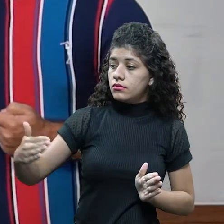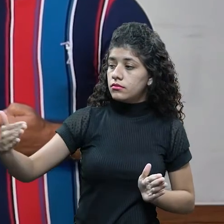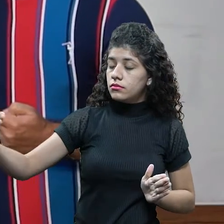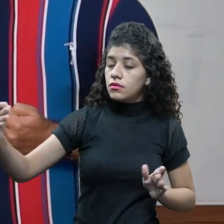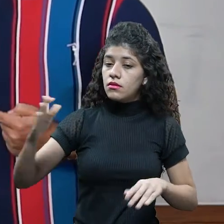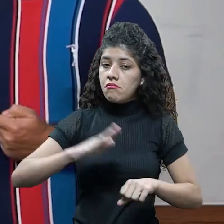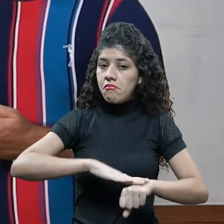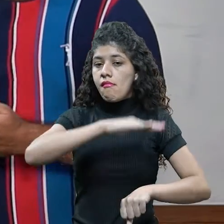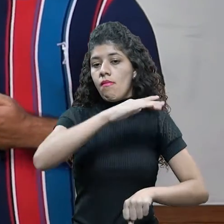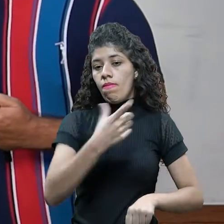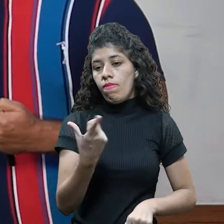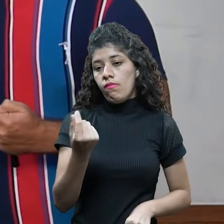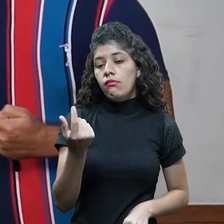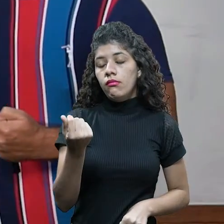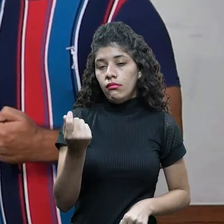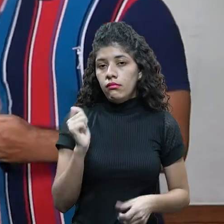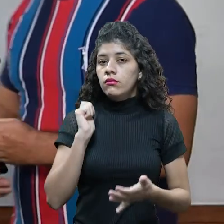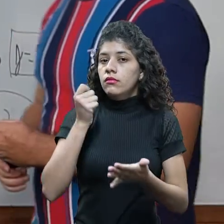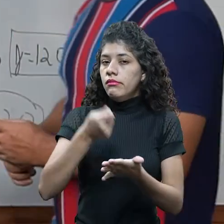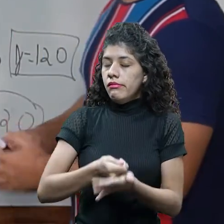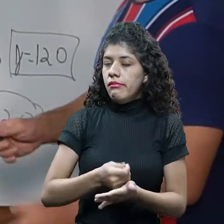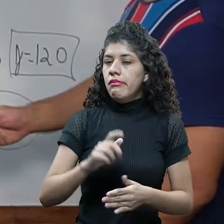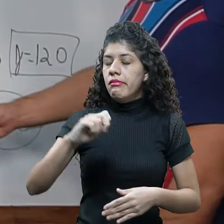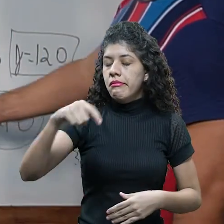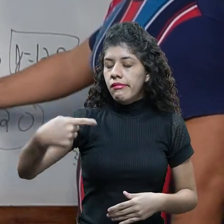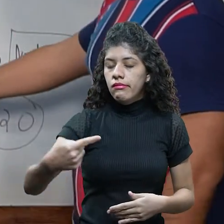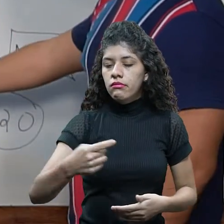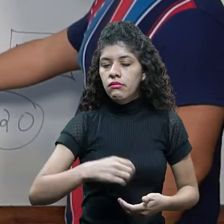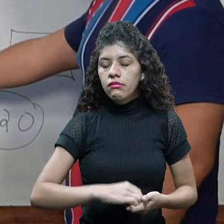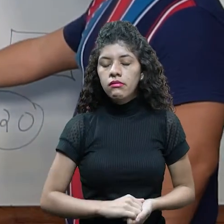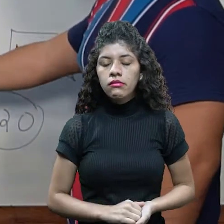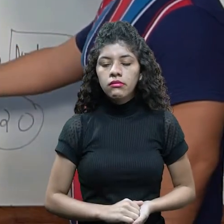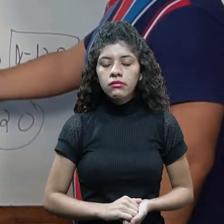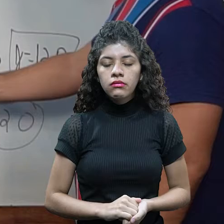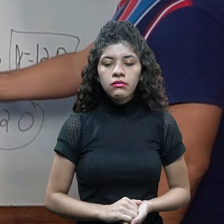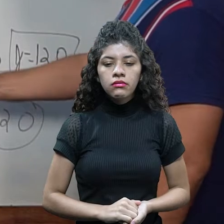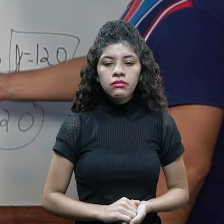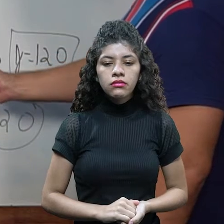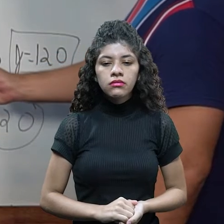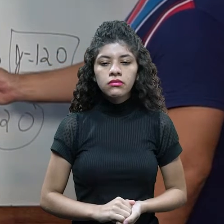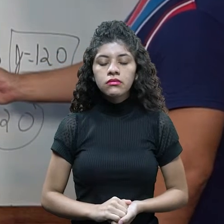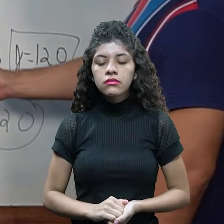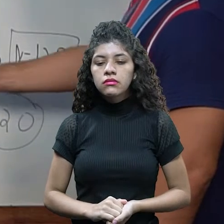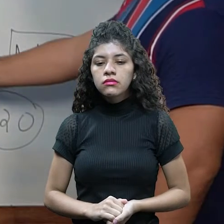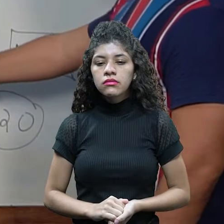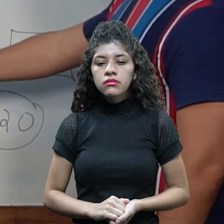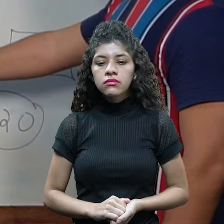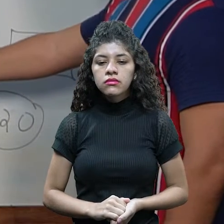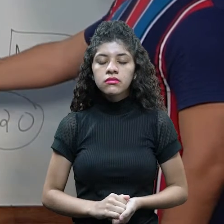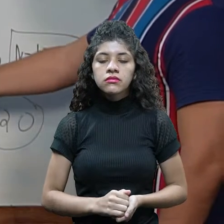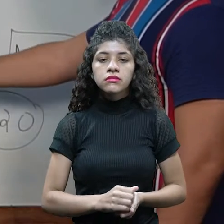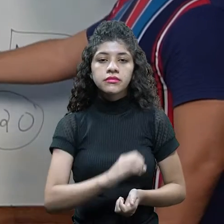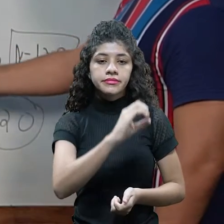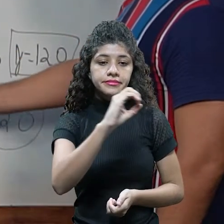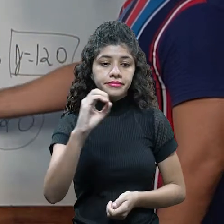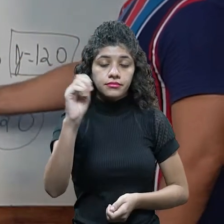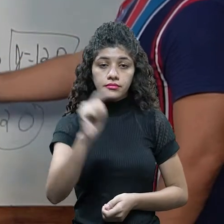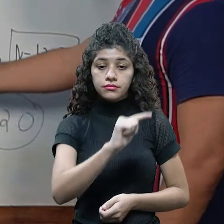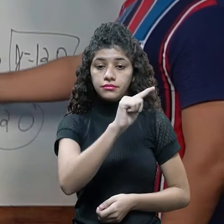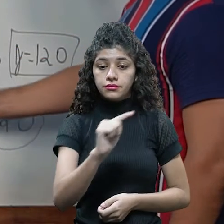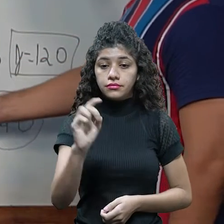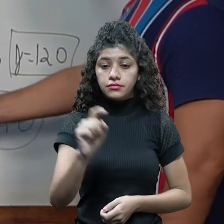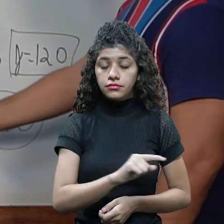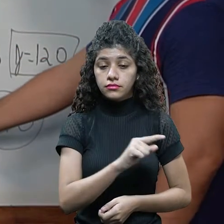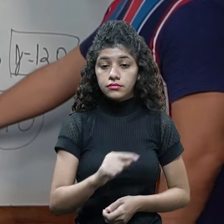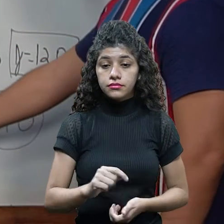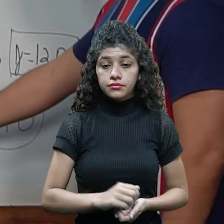passa pagando algo com juros, maior o valor final. E aí eu já armei aqui. 1.000 vezes 2 vezes 6. Cortei os dois zeros de cima com os